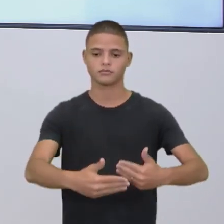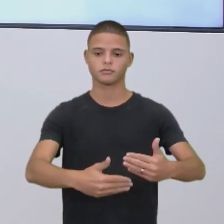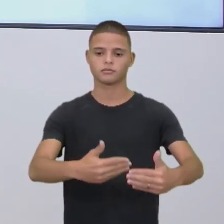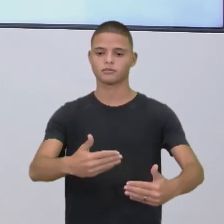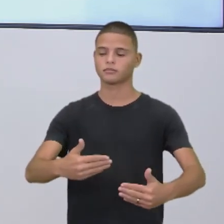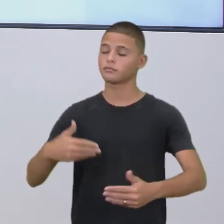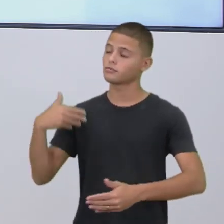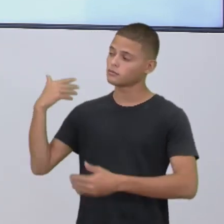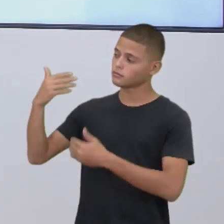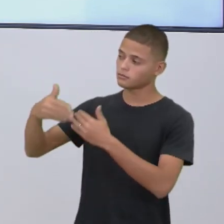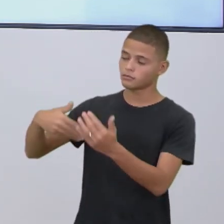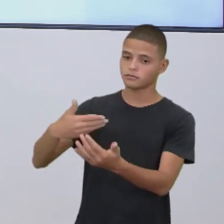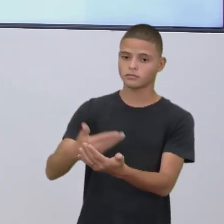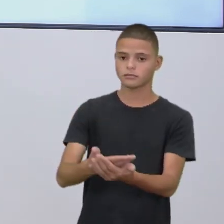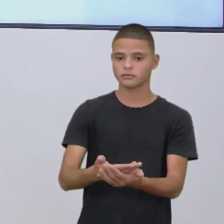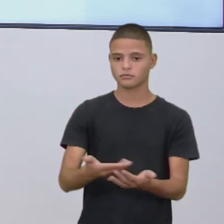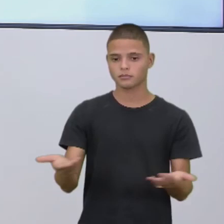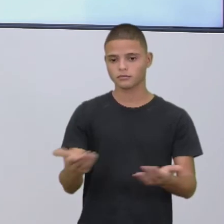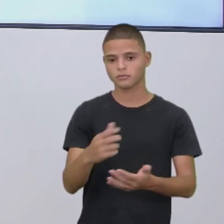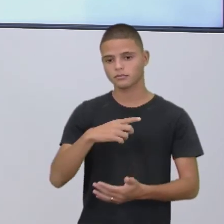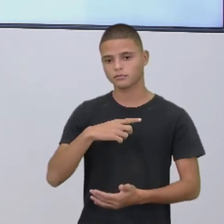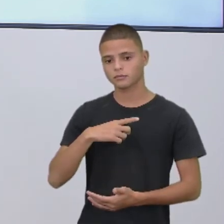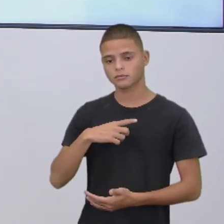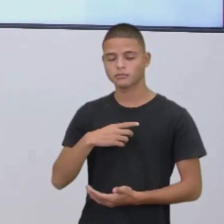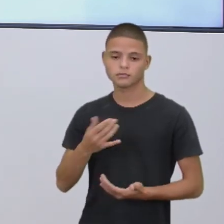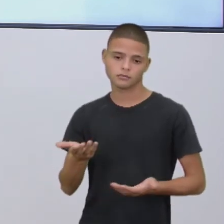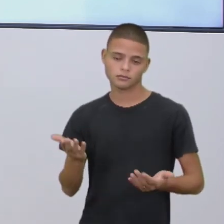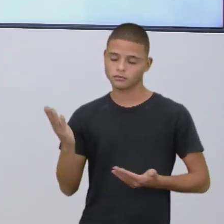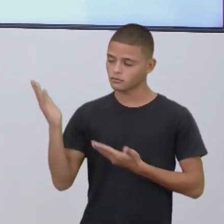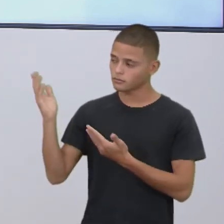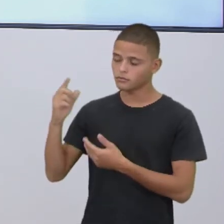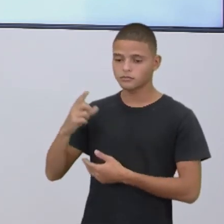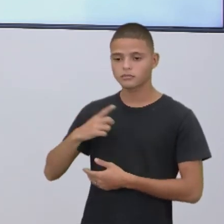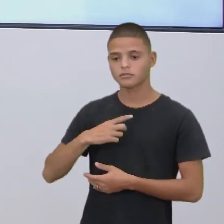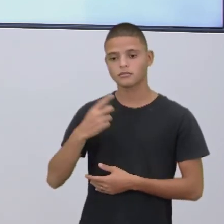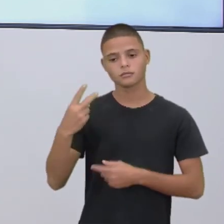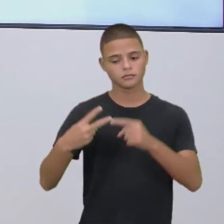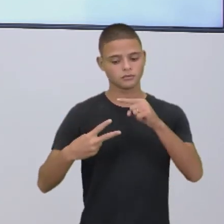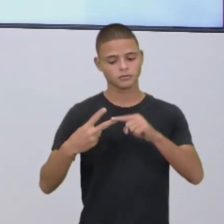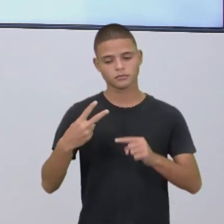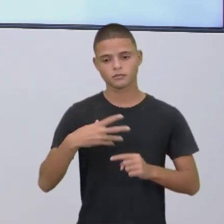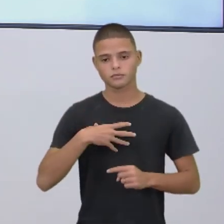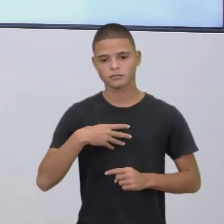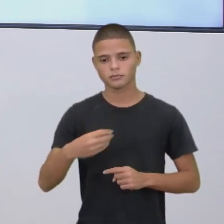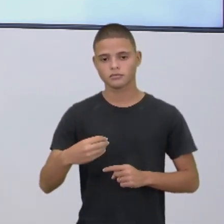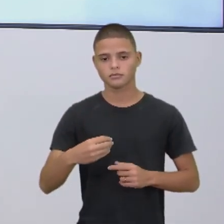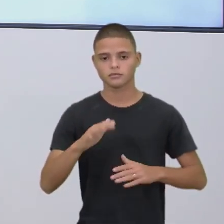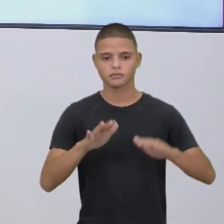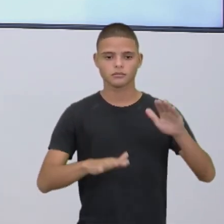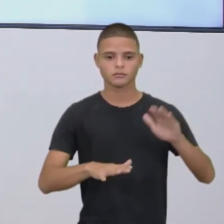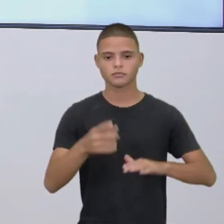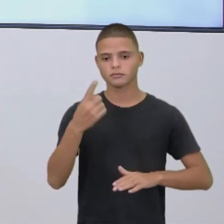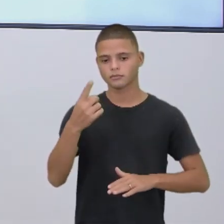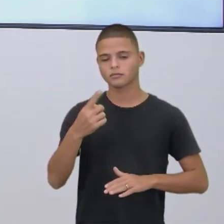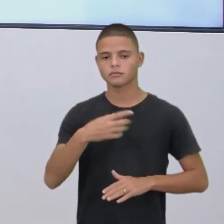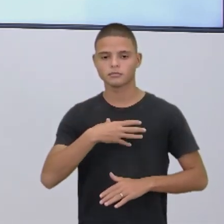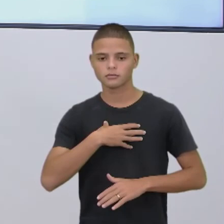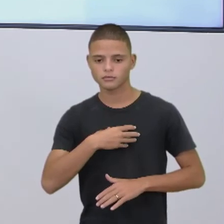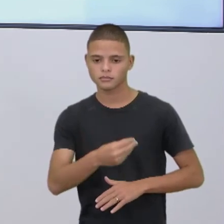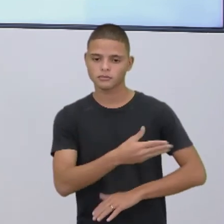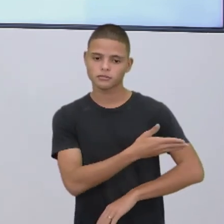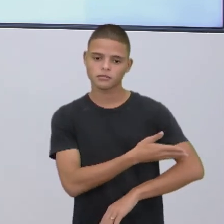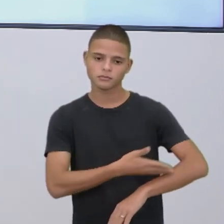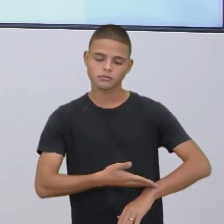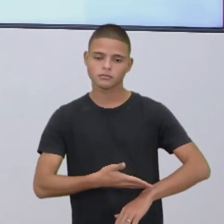que o tempo... Eu tenho 2 filhos, 2 filhas, né? Então, o que acontece, né? Vai diminuindo hoje em dia os casais que têm apenas um filho bastante comum,